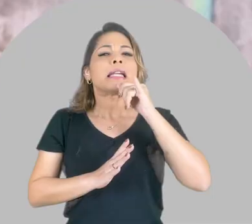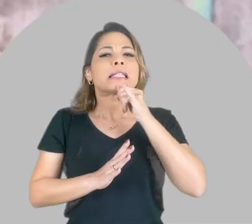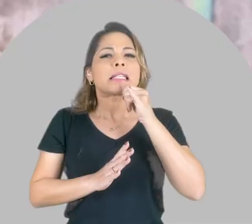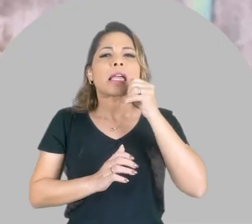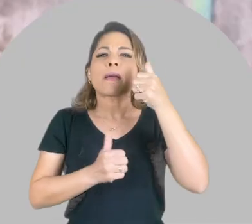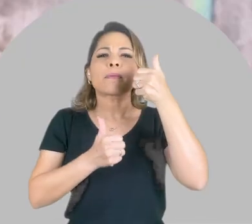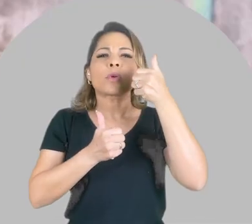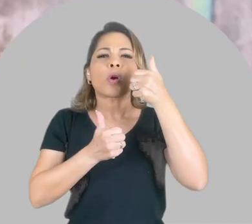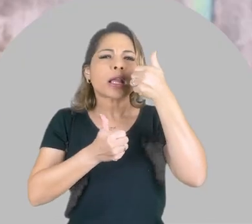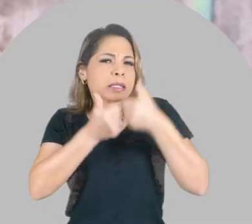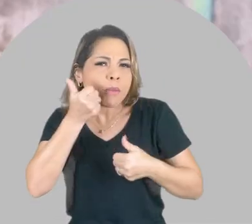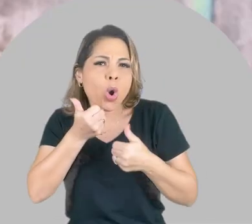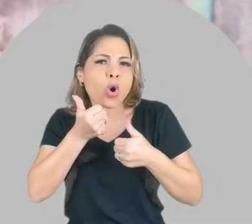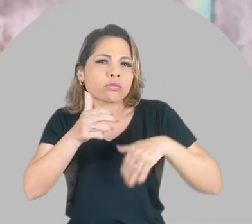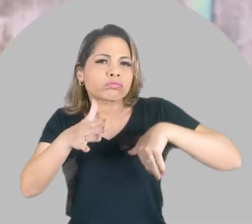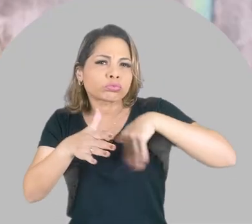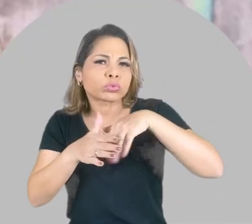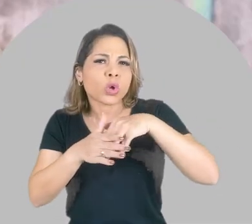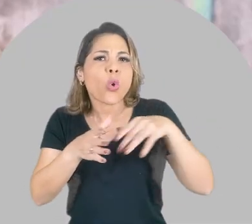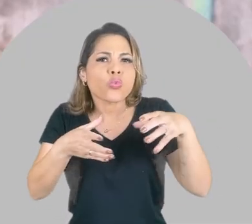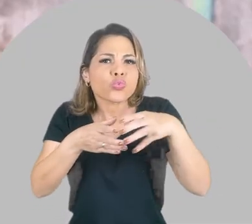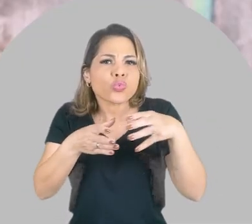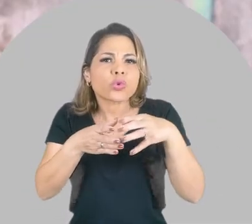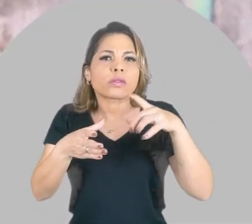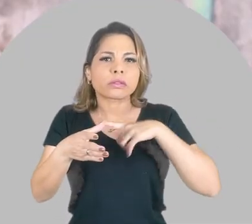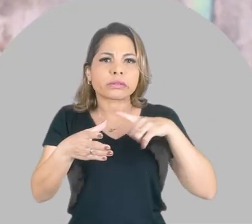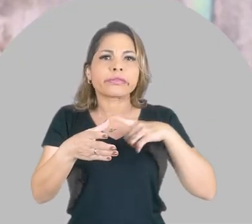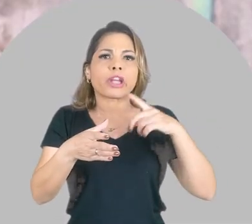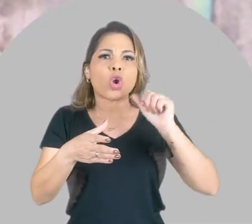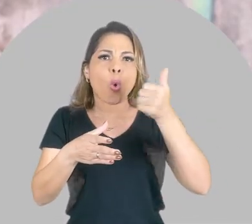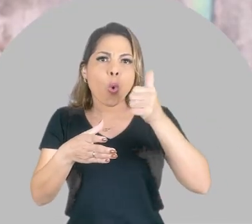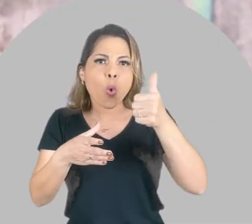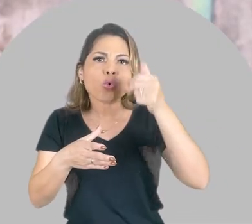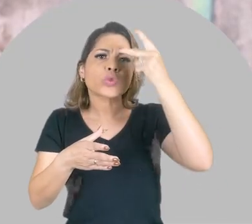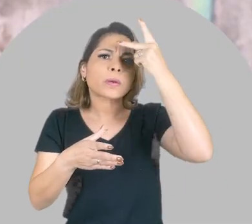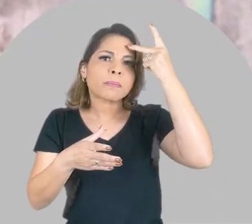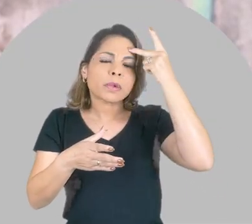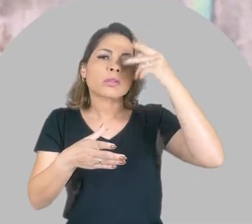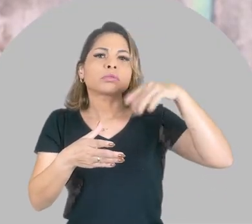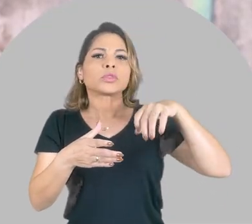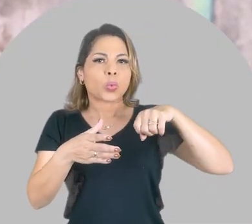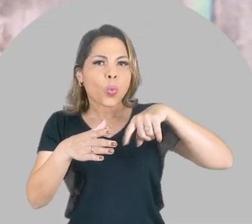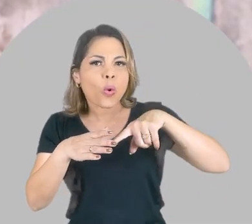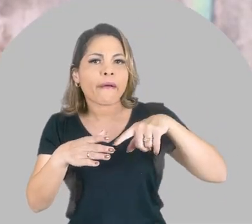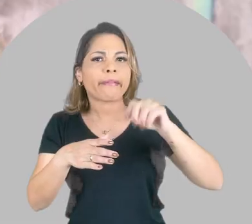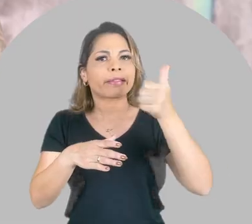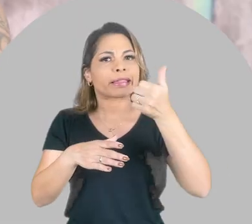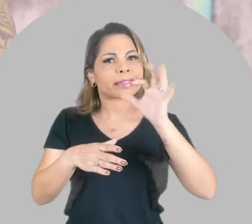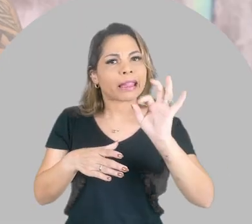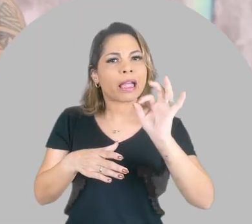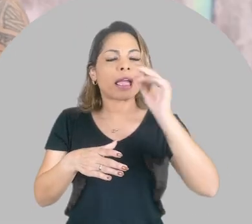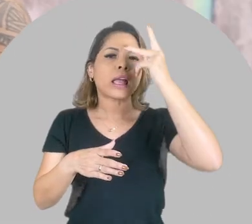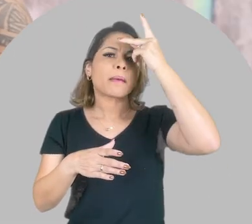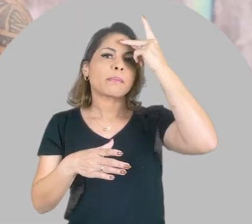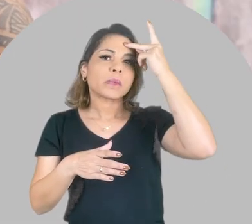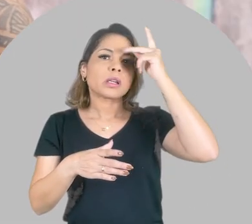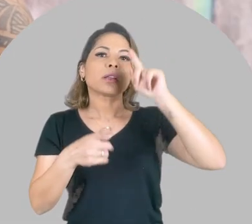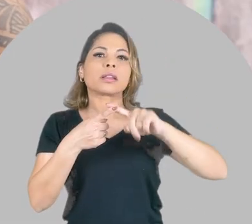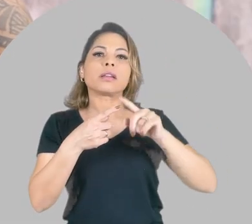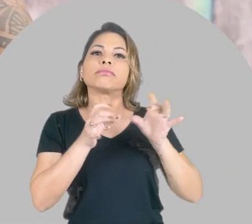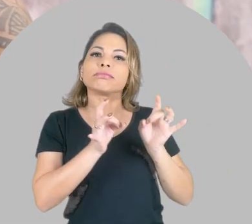um time de futebol. O time de futebol são os jogadores, né? O goleiro, mais 10, aí o treinador.